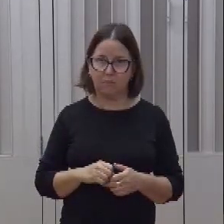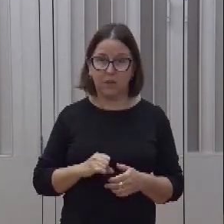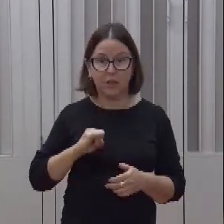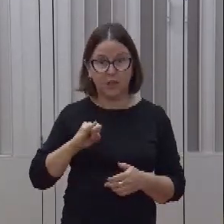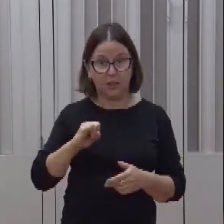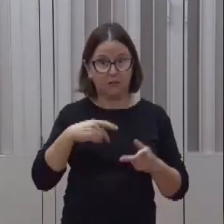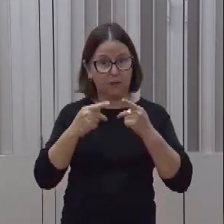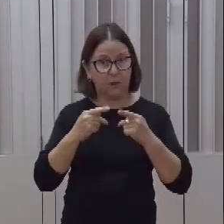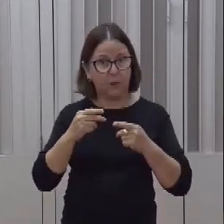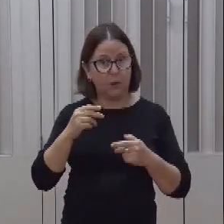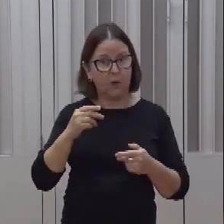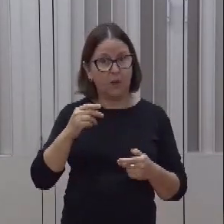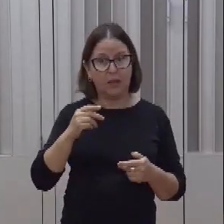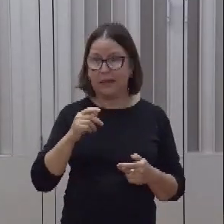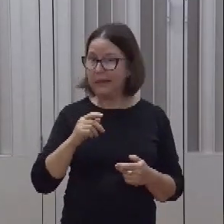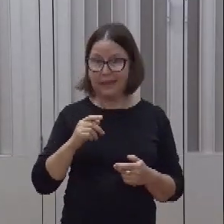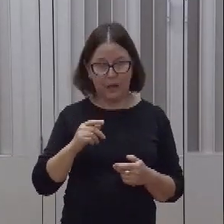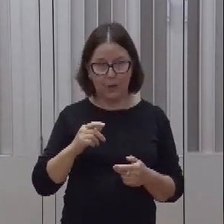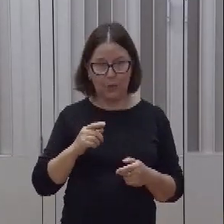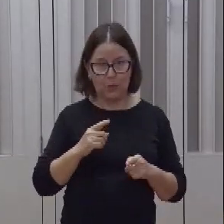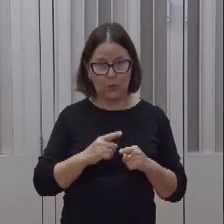Senhor.